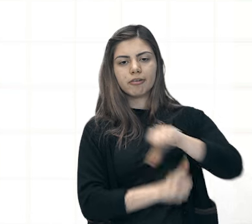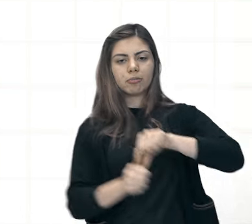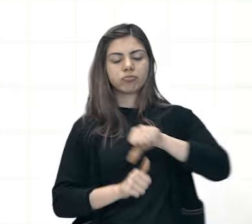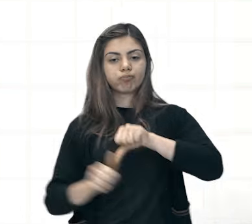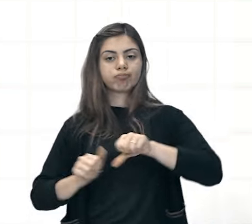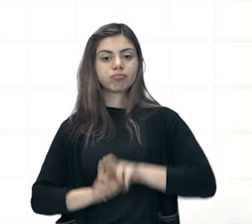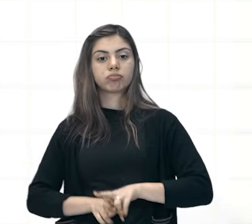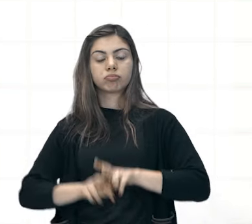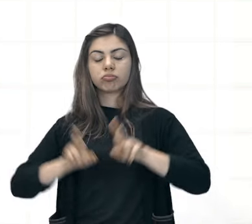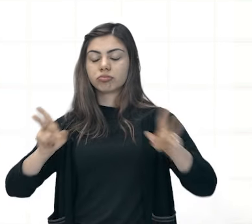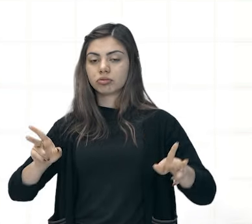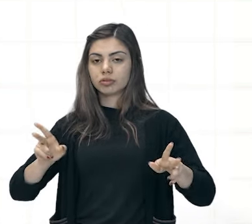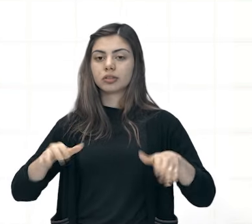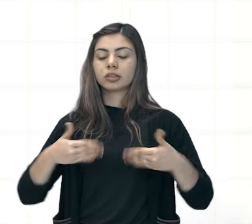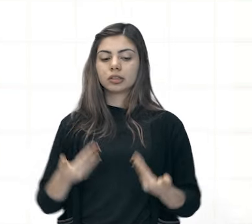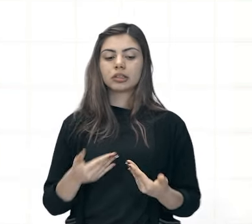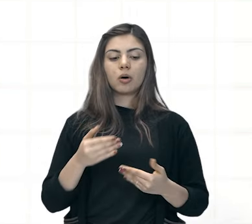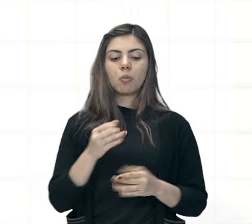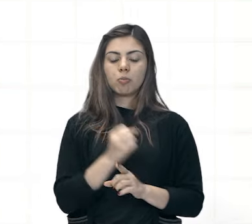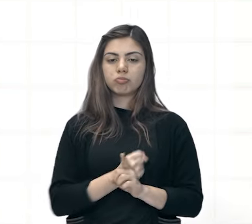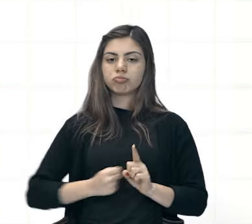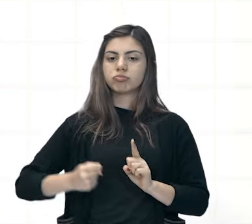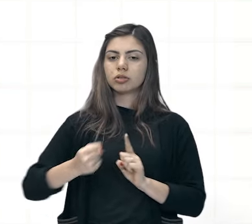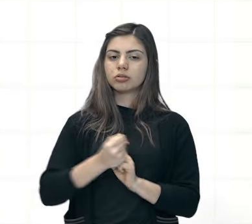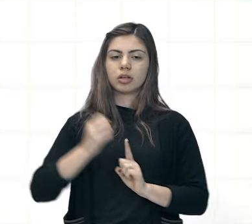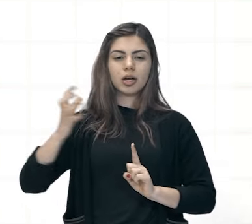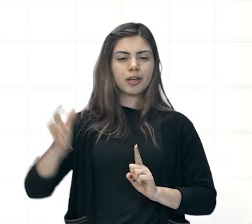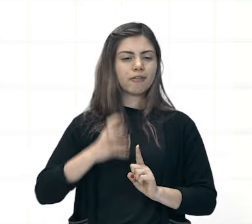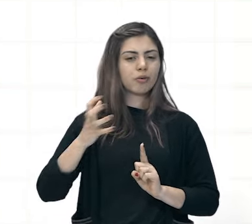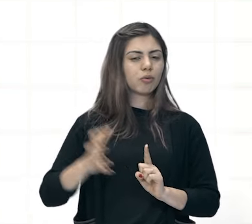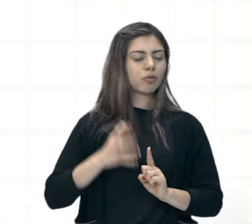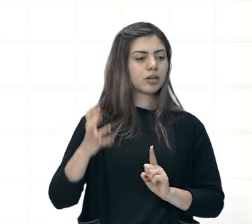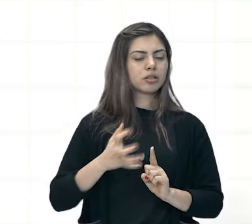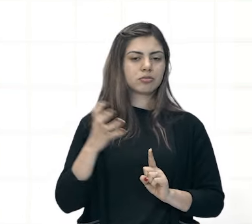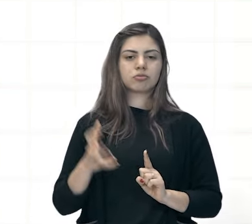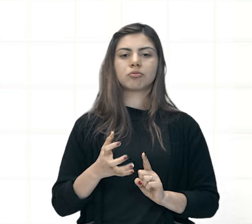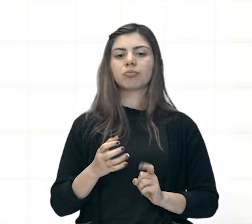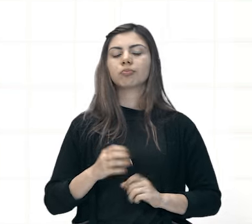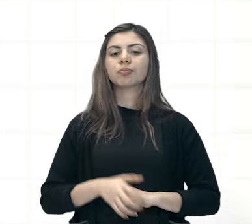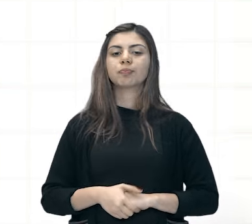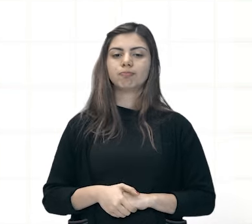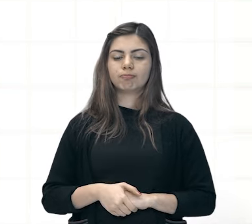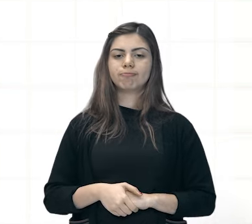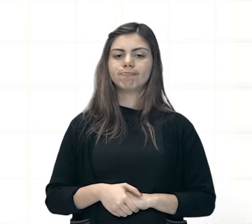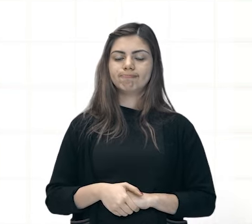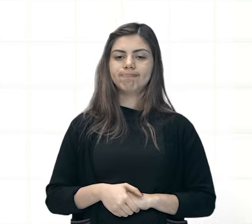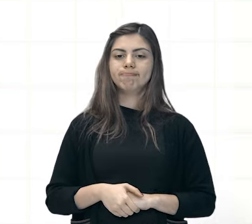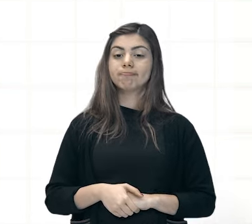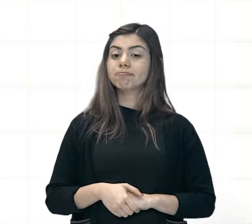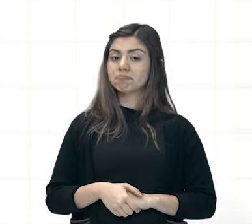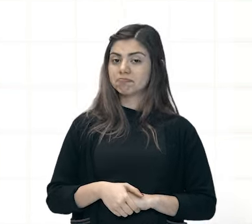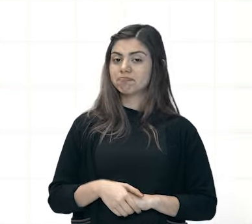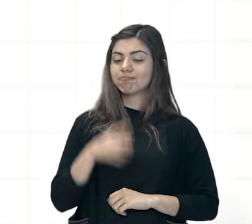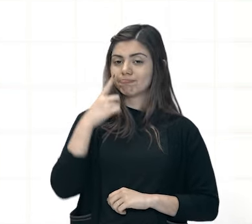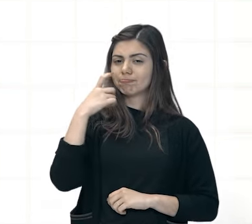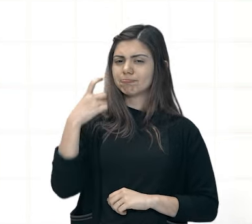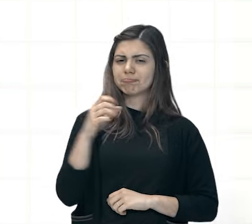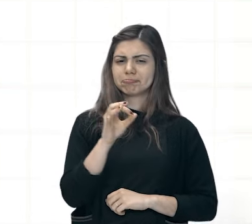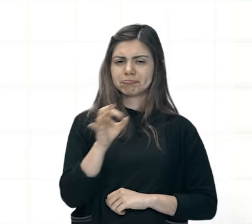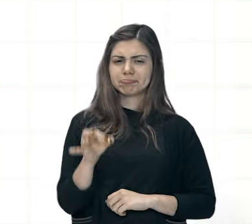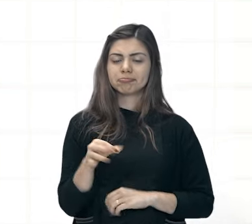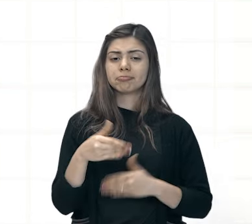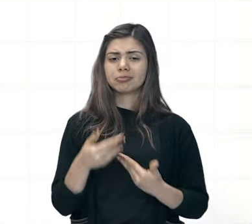profunda que alterou profundamente a maneira como a sociedade funcionava. Olha só que interessante.